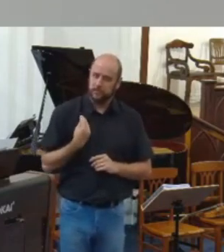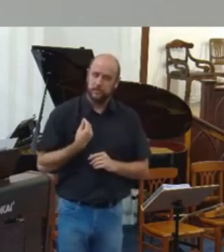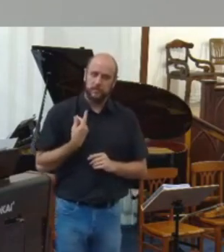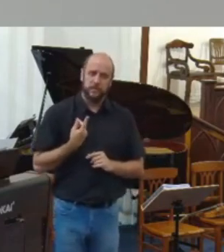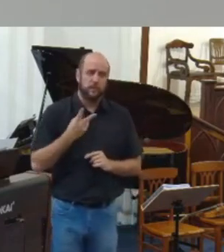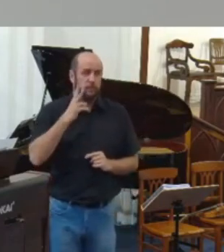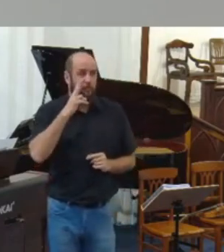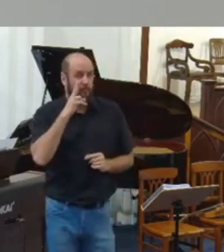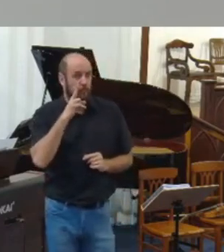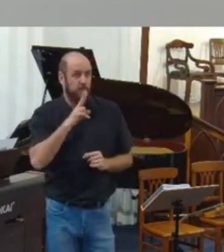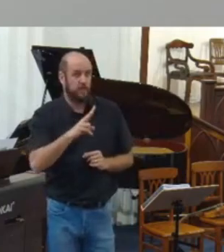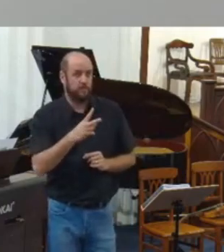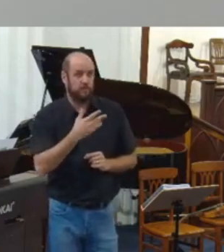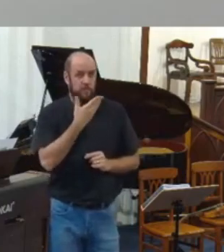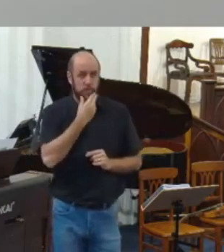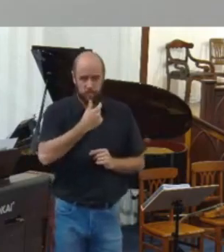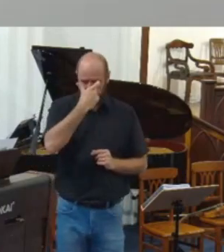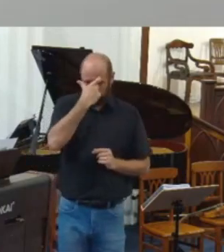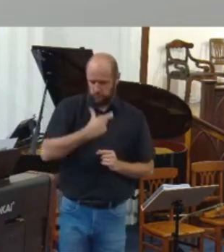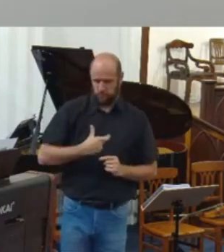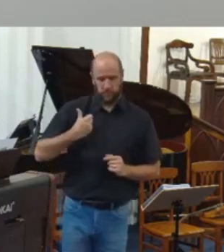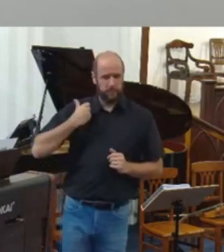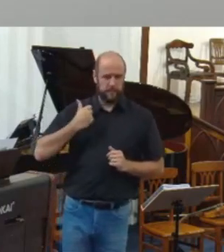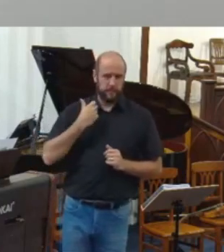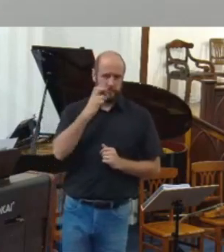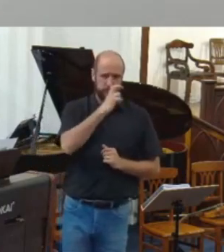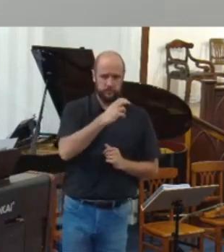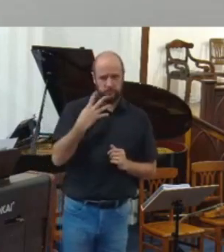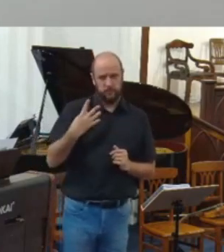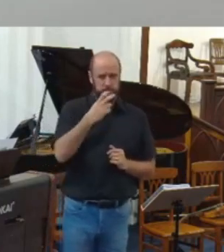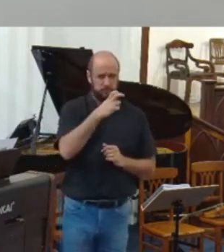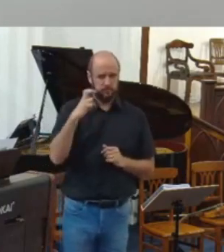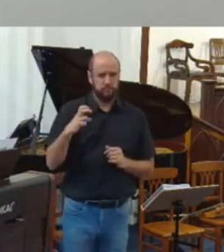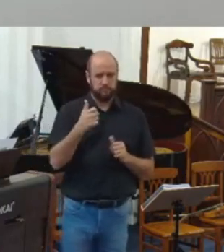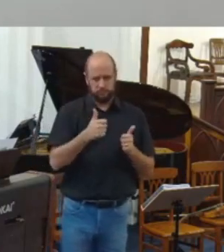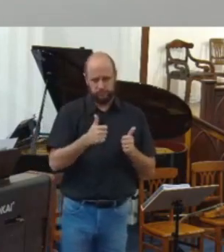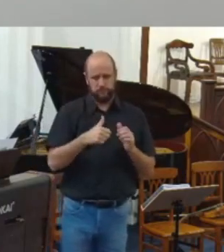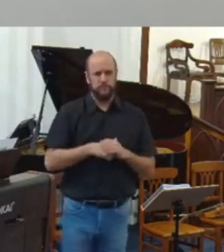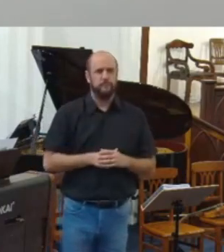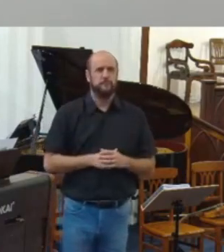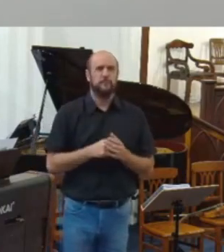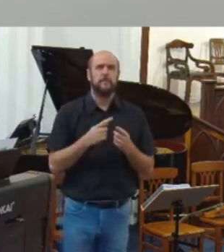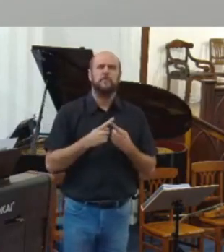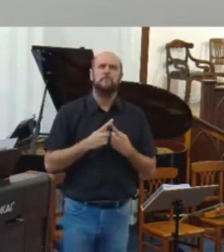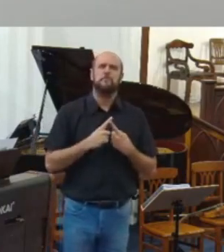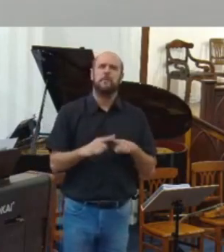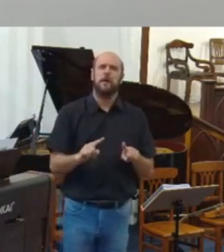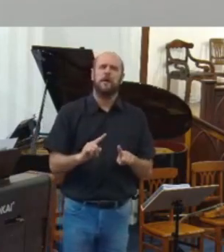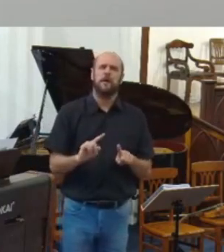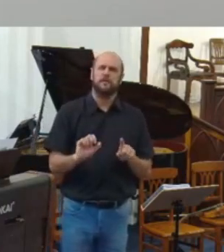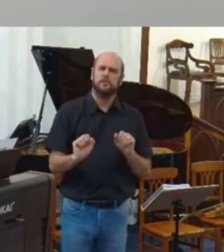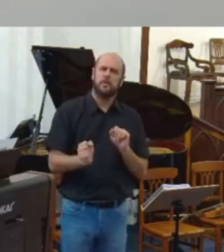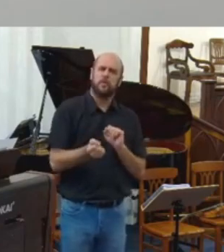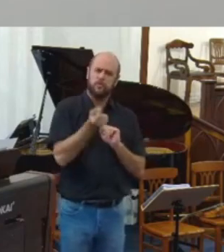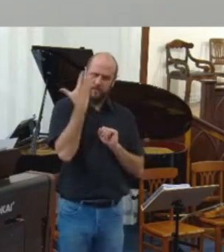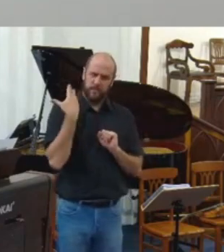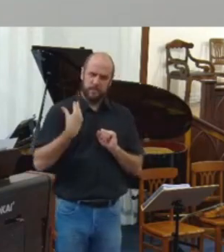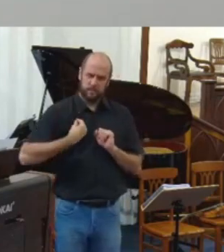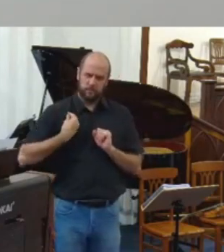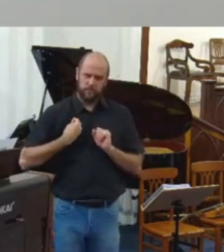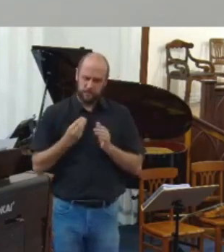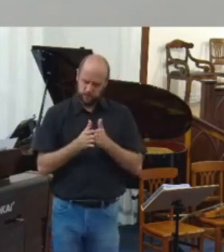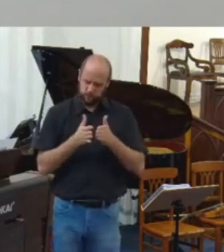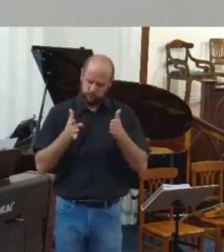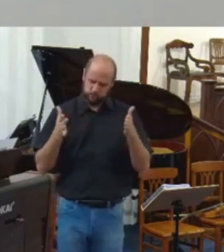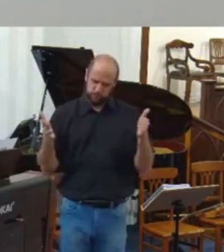ver como o homem de 54, de 55 anos. Mas tem um fato no meio dessa jornada de